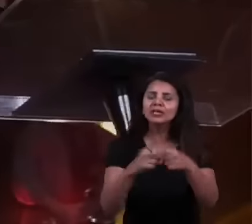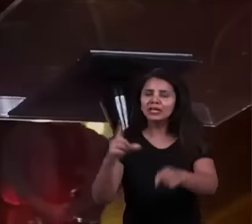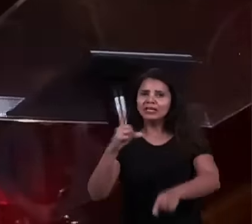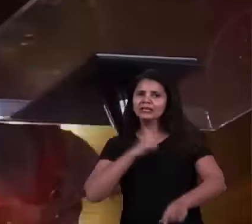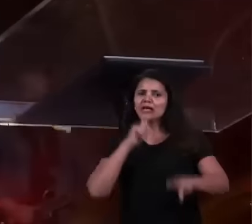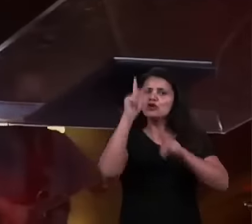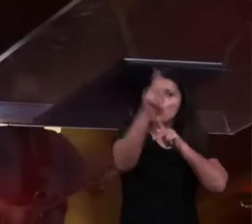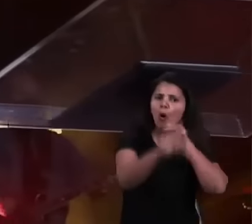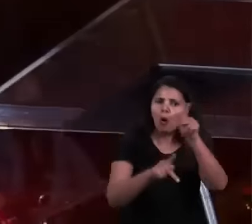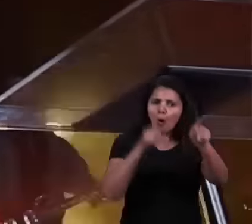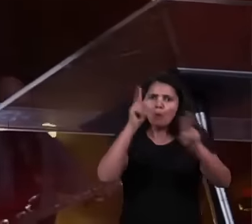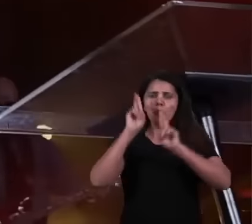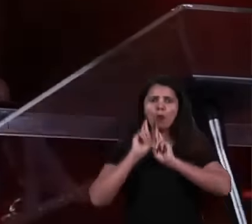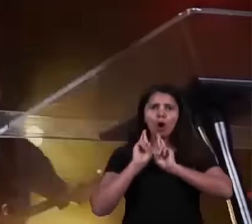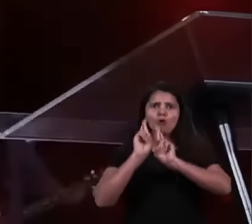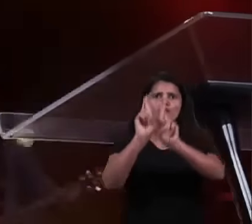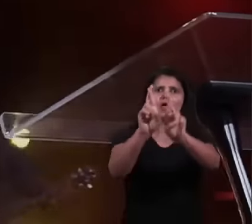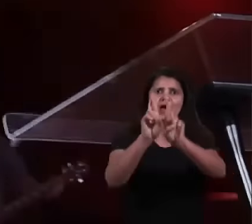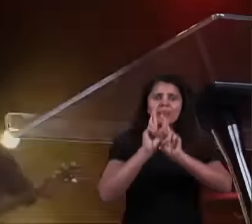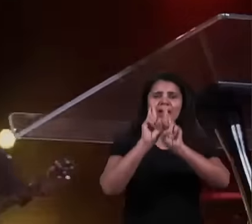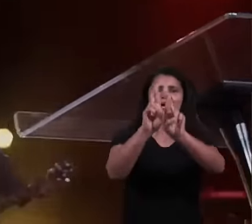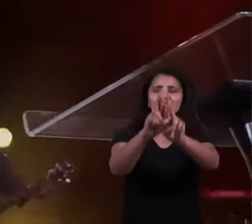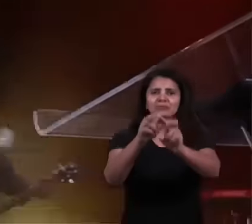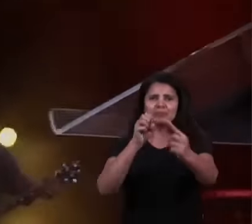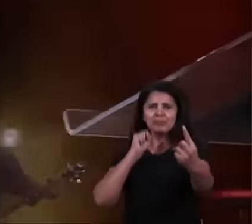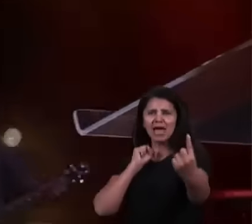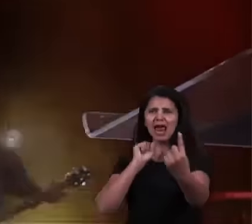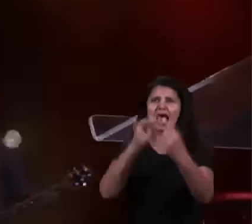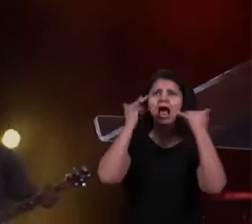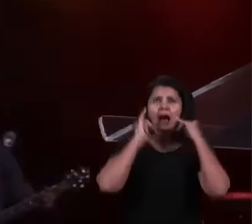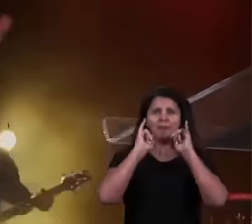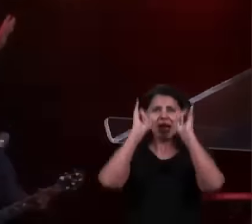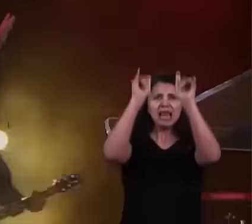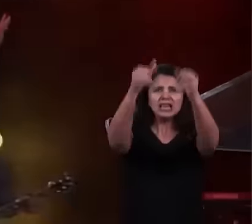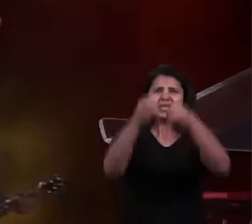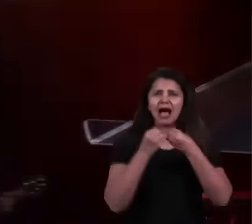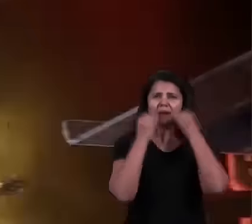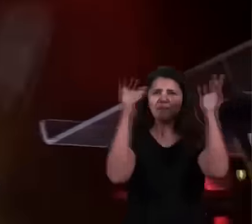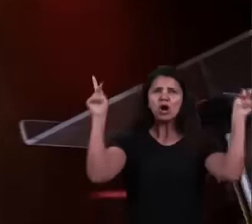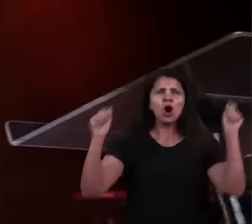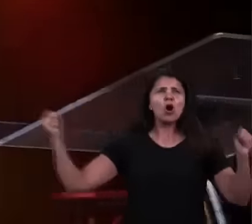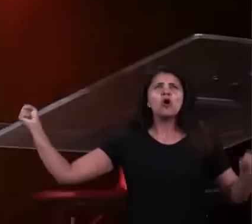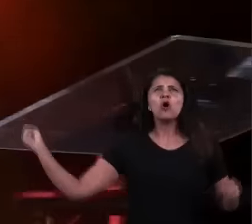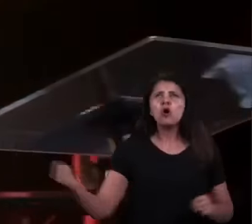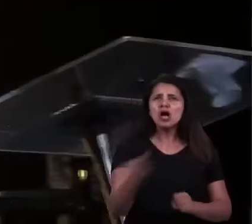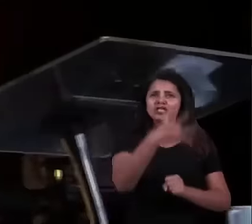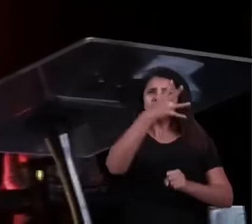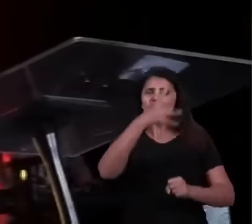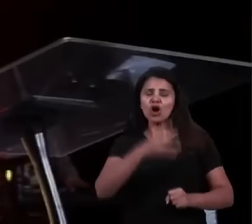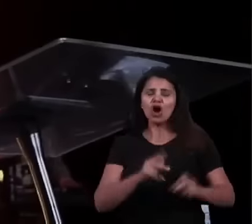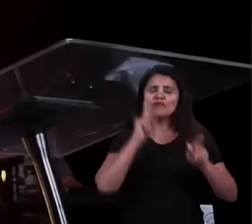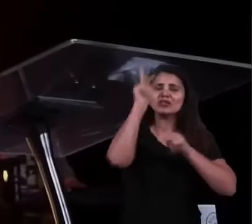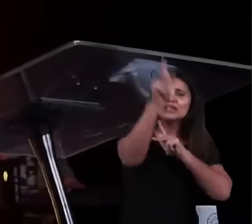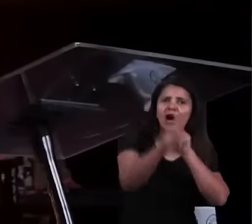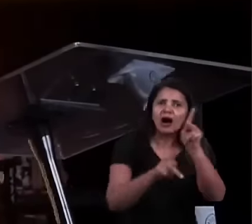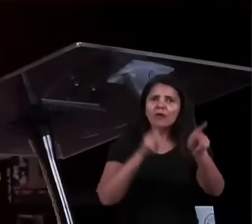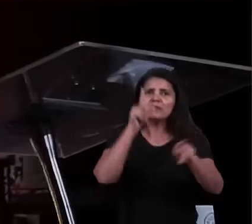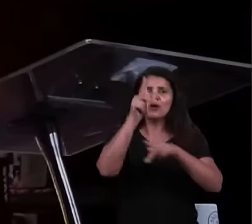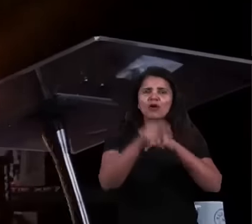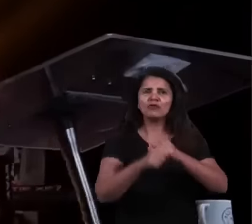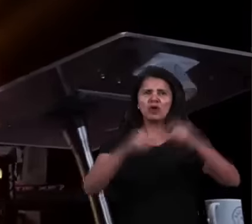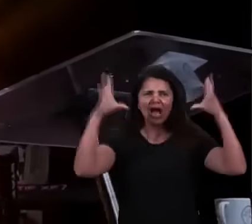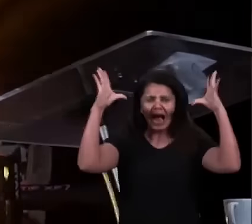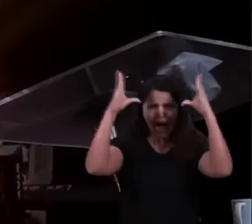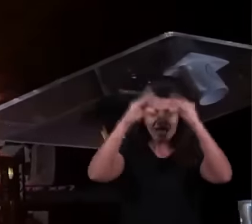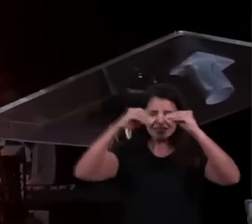esperança que vai anunciar as boas novas do reino de Deus ao mundo em trevas. A luz vai ao mundo e